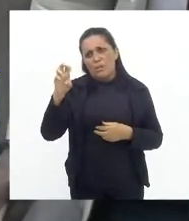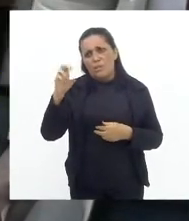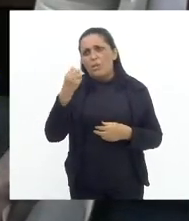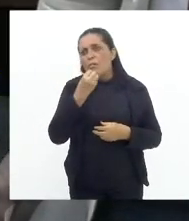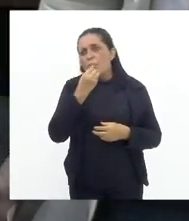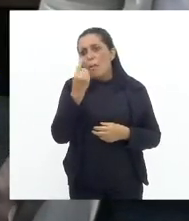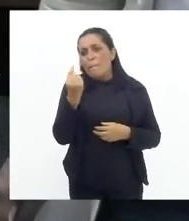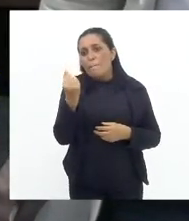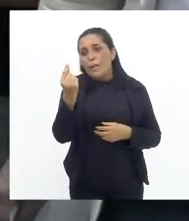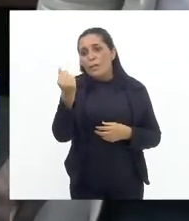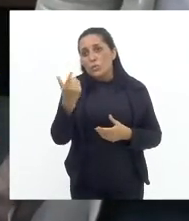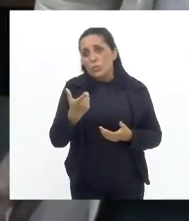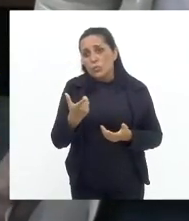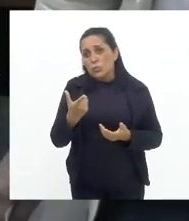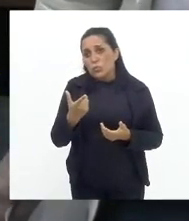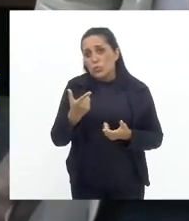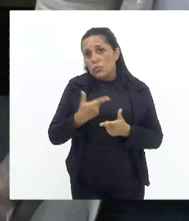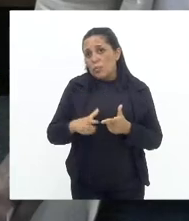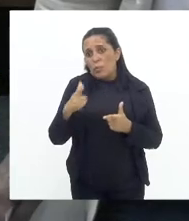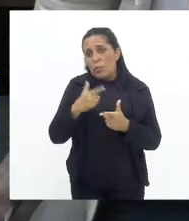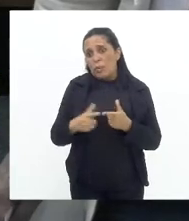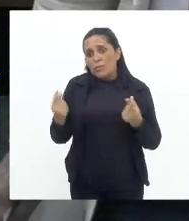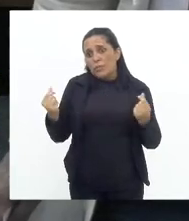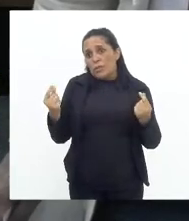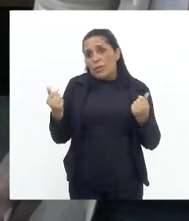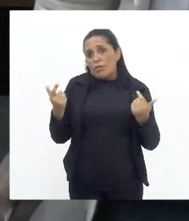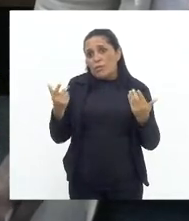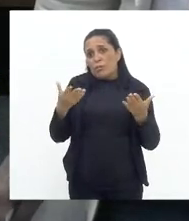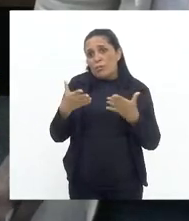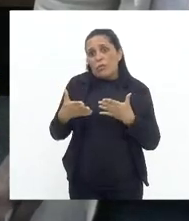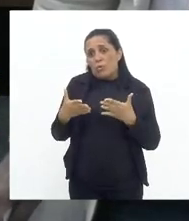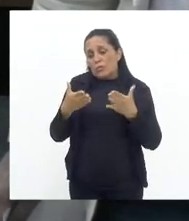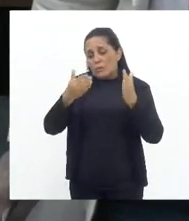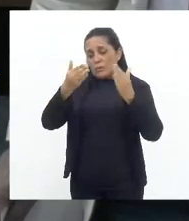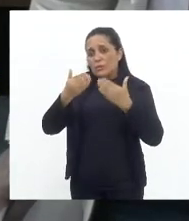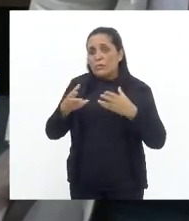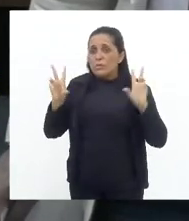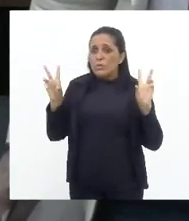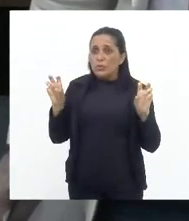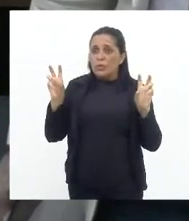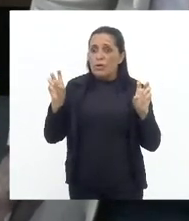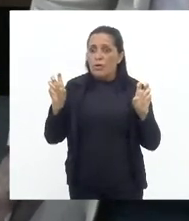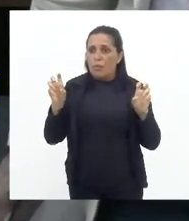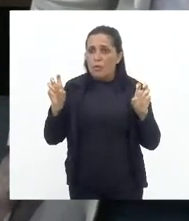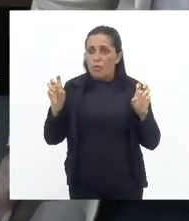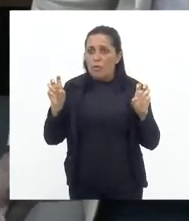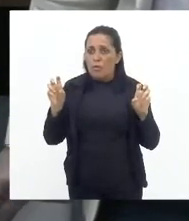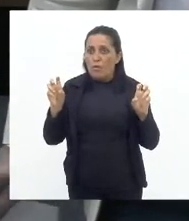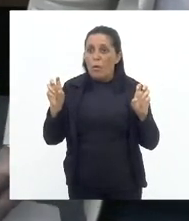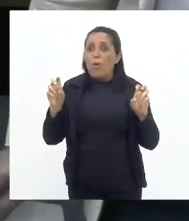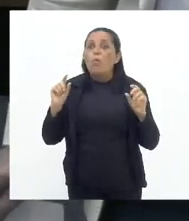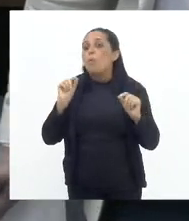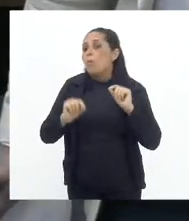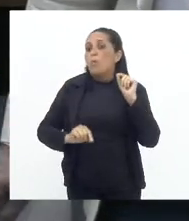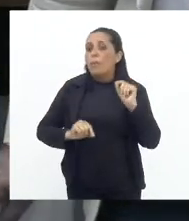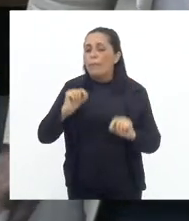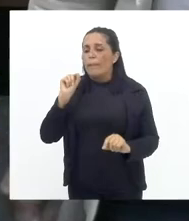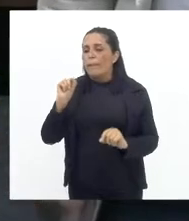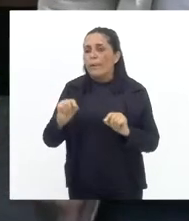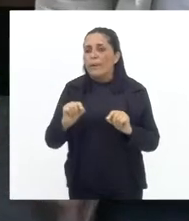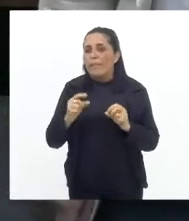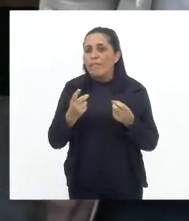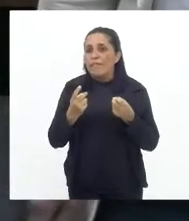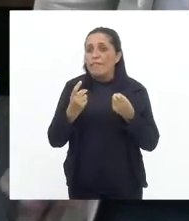um bom preço é o pessoal não tem problema de dinheiro porque o trouxe aqui uma questão que foi justamente a venda